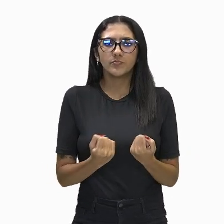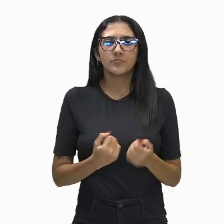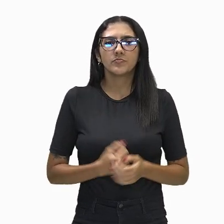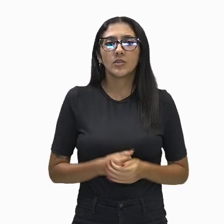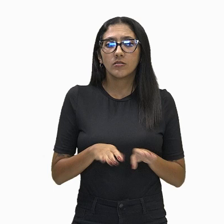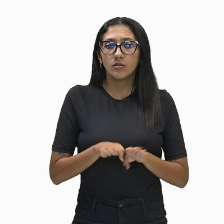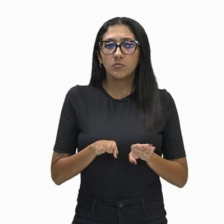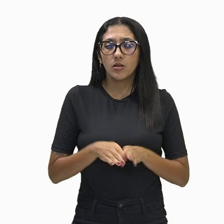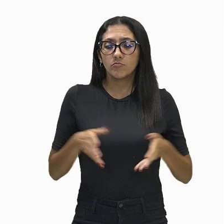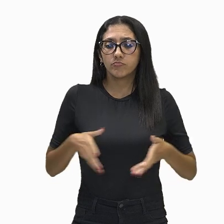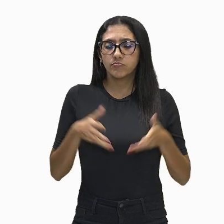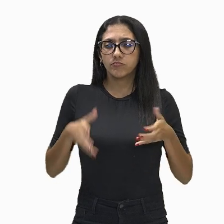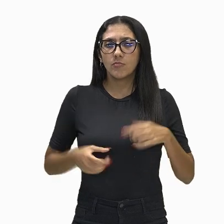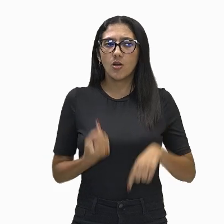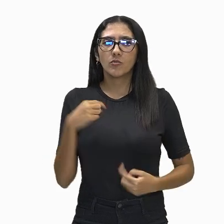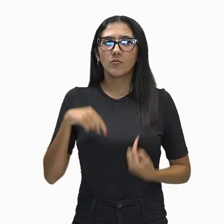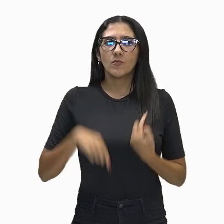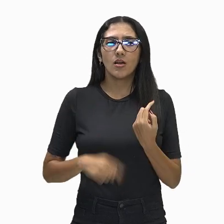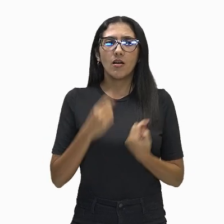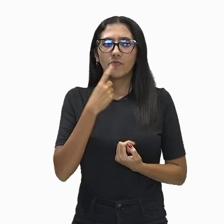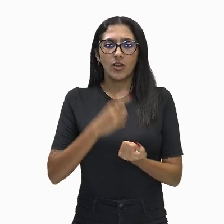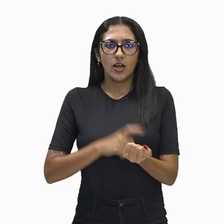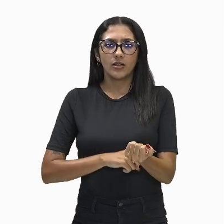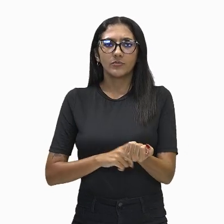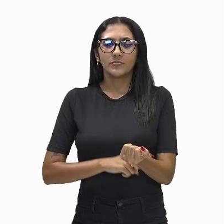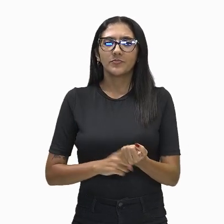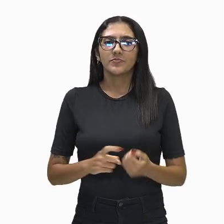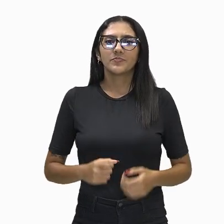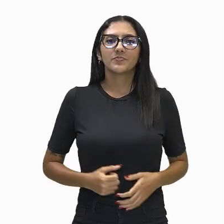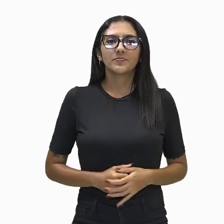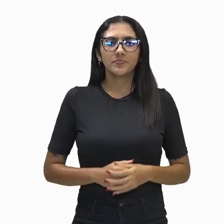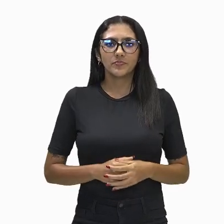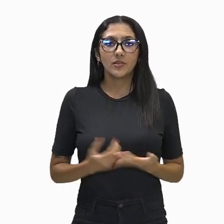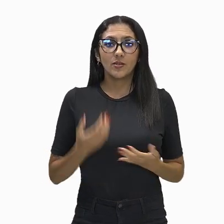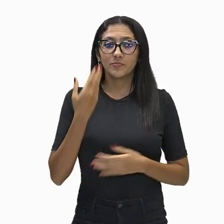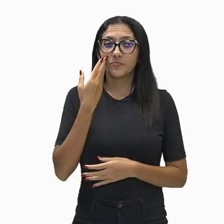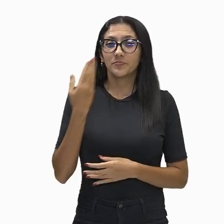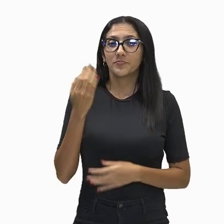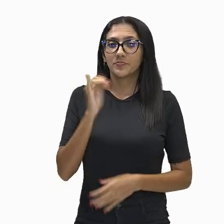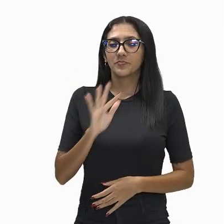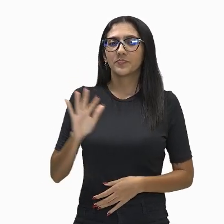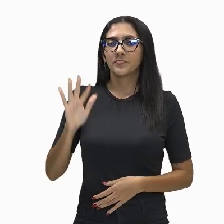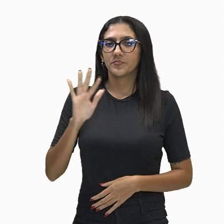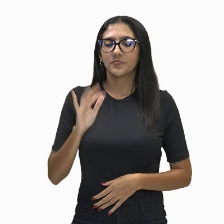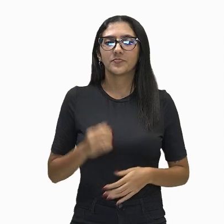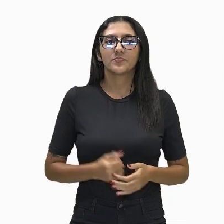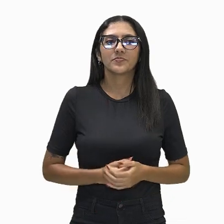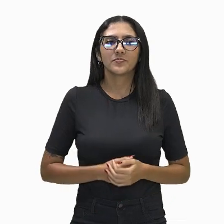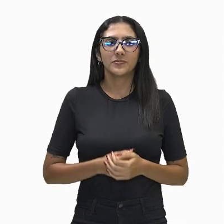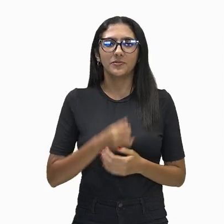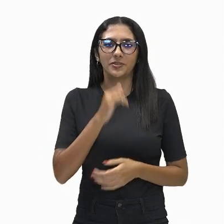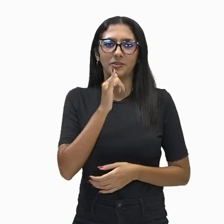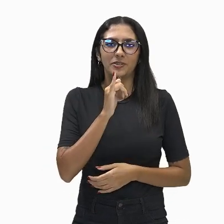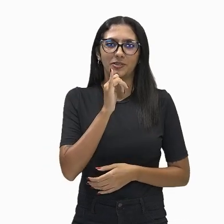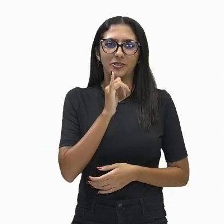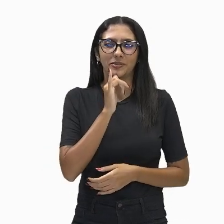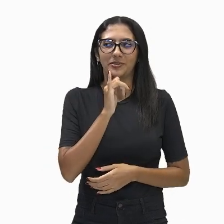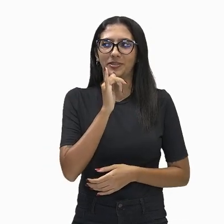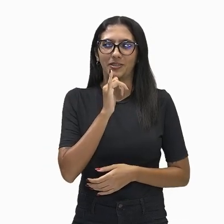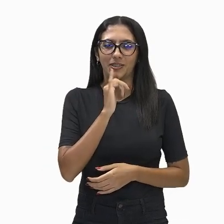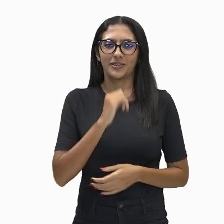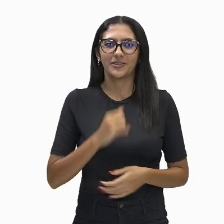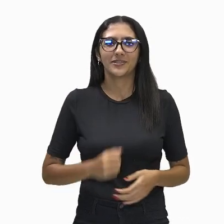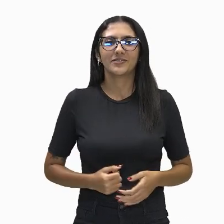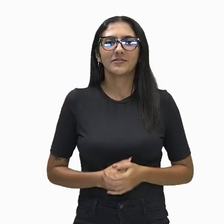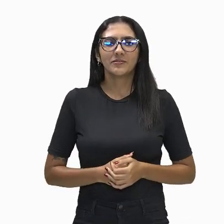fluxo sanguíneo. Vamos ver agora exemplo com imagens. A estabilidade corporal. Observem aí